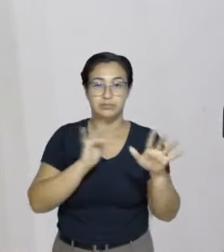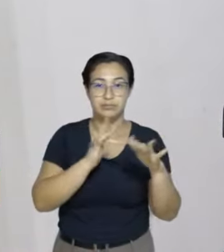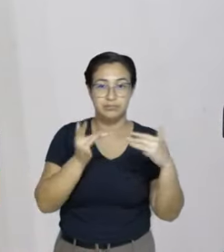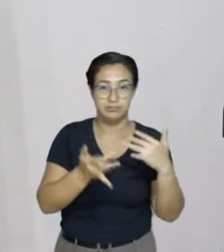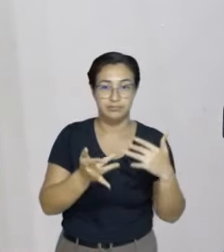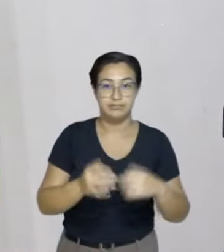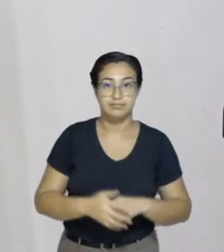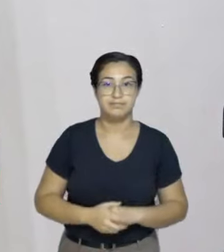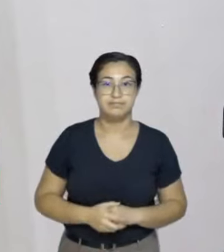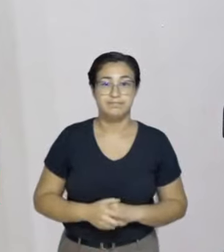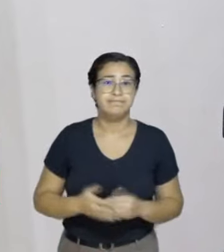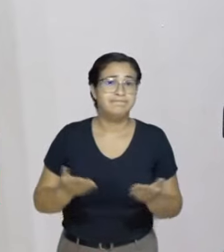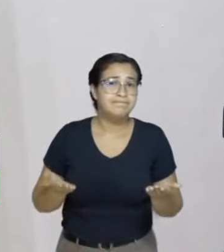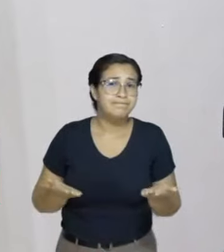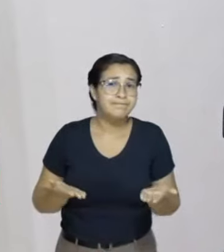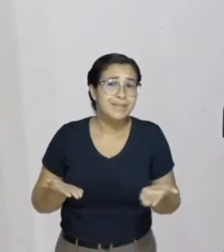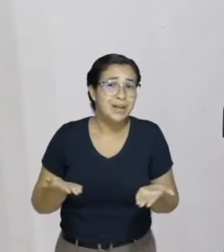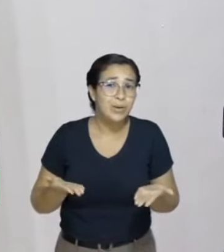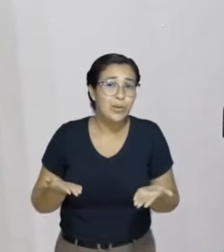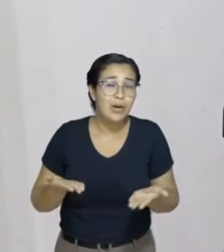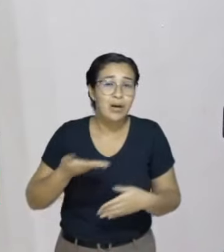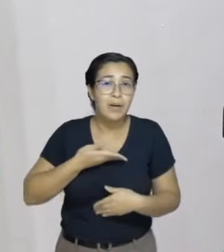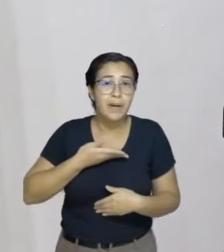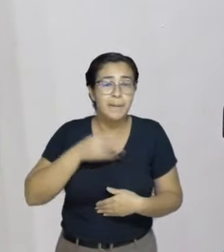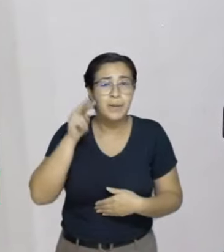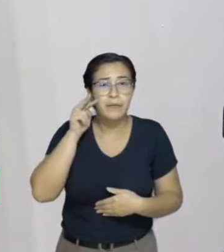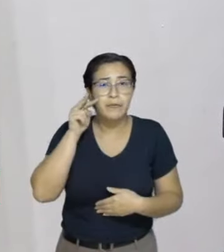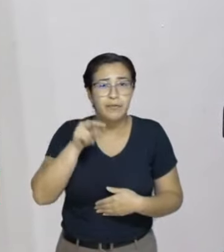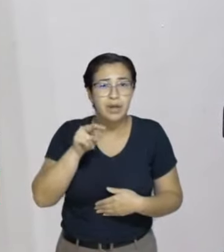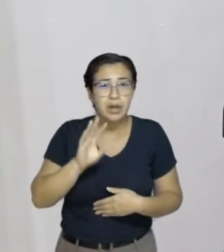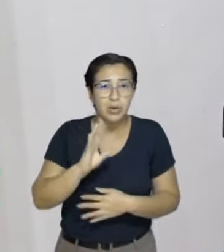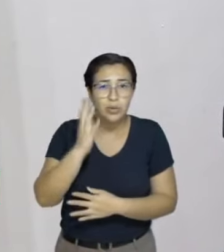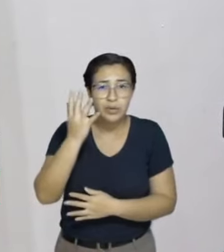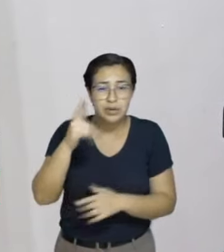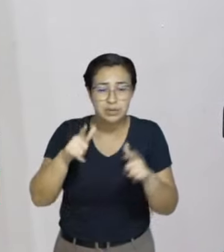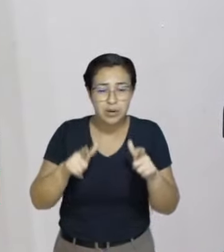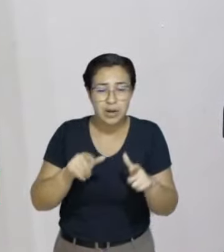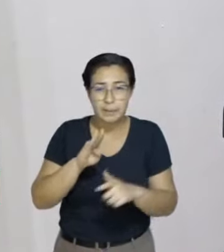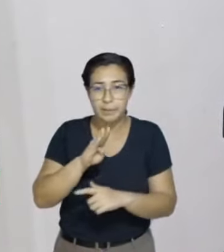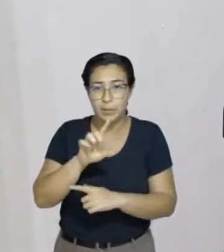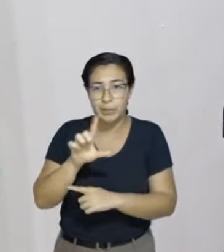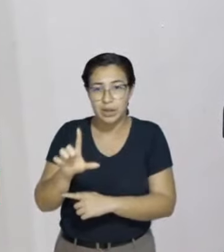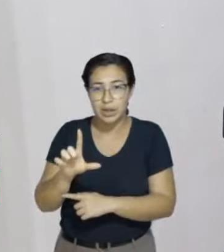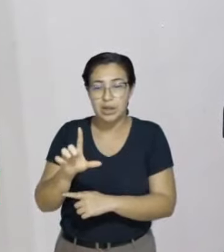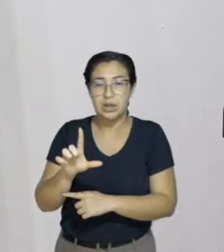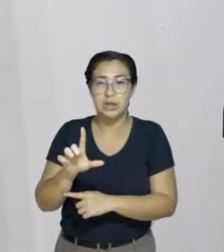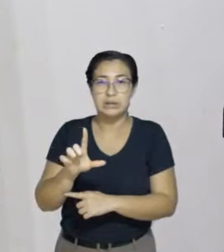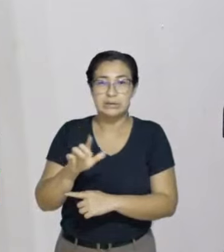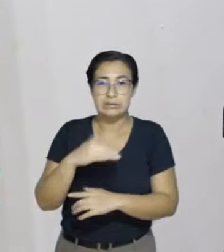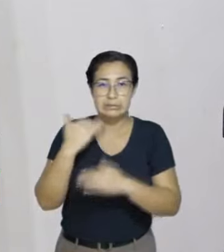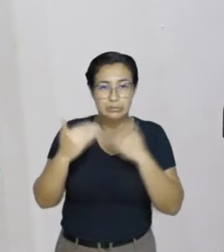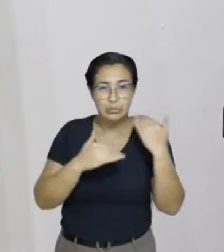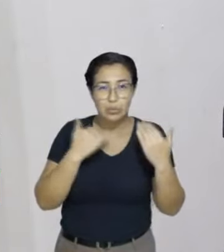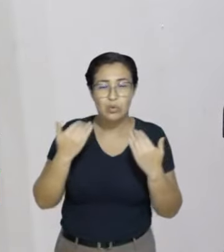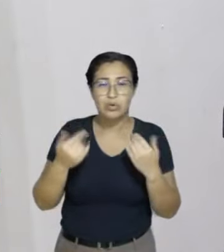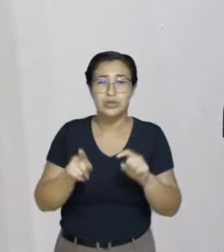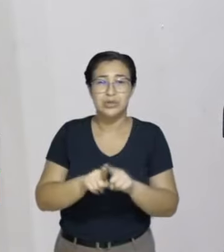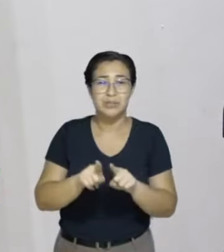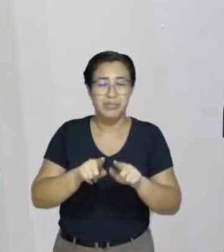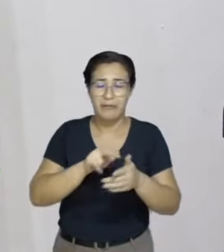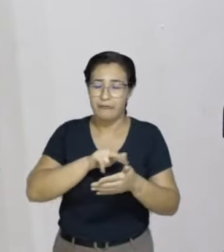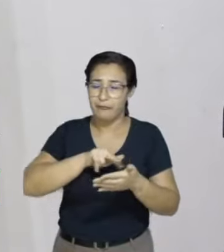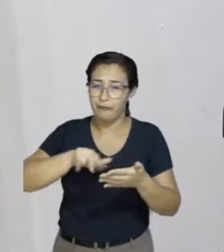Então, assim, meus amigos, diante da tragédia ocorrida em Blumenau e diante de tantos fatos de violência no